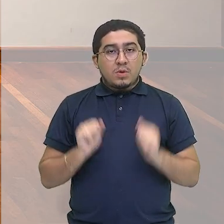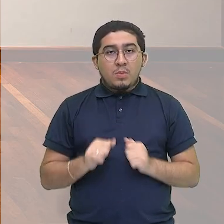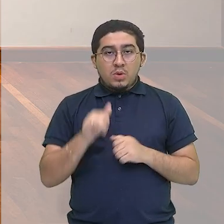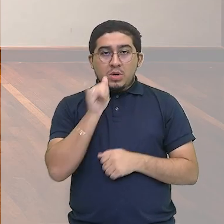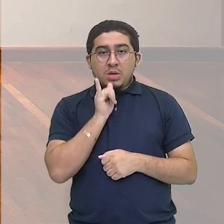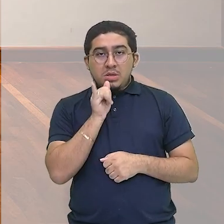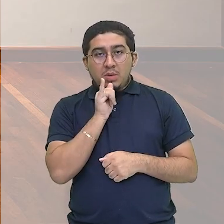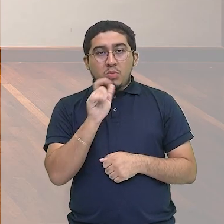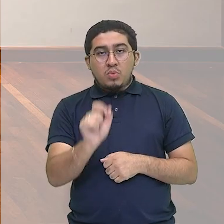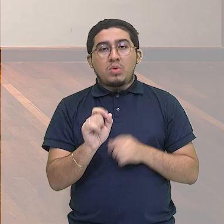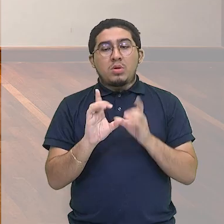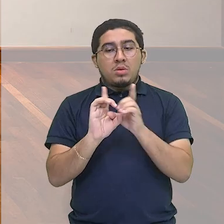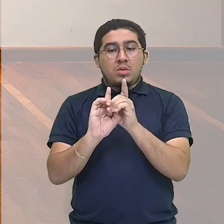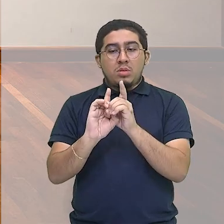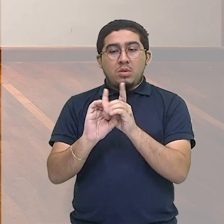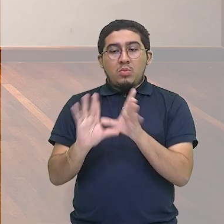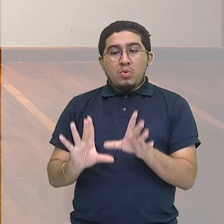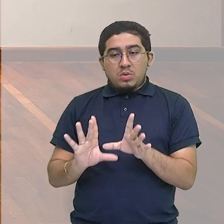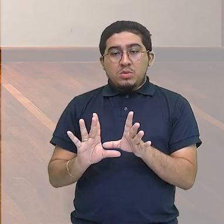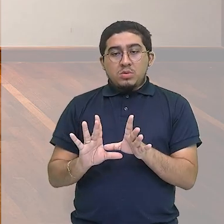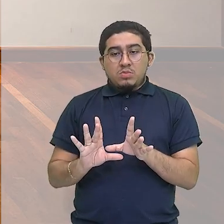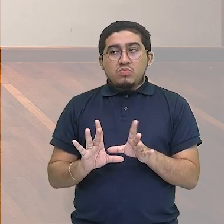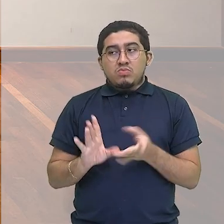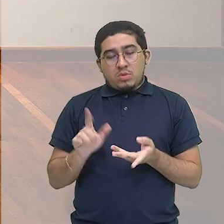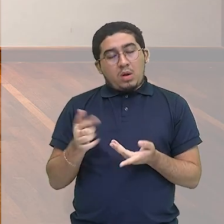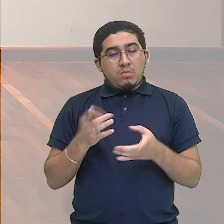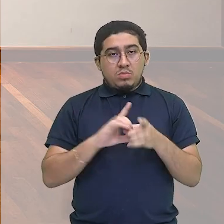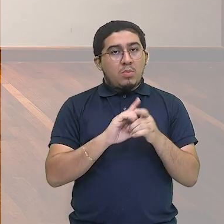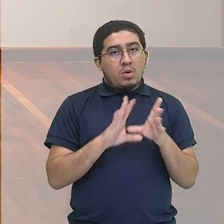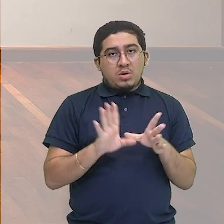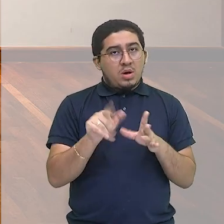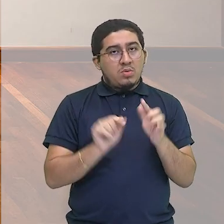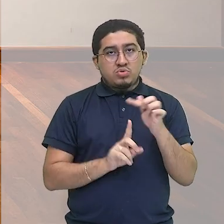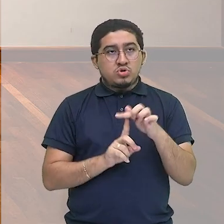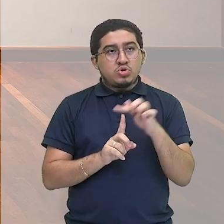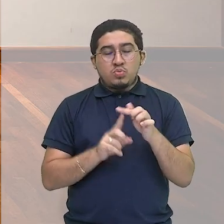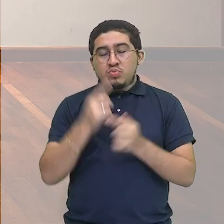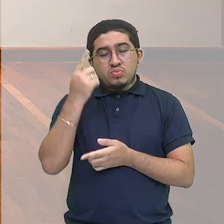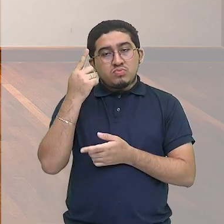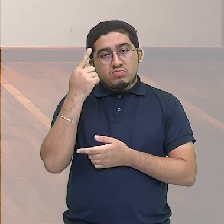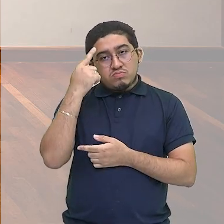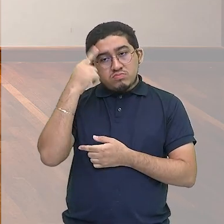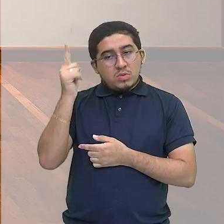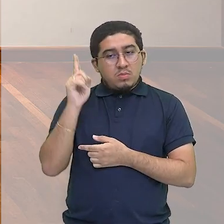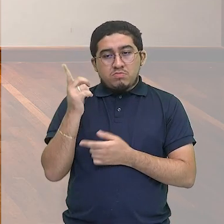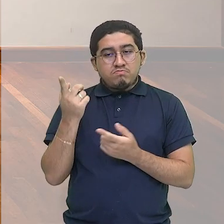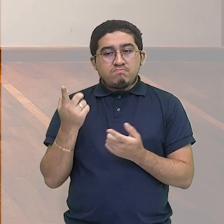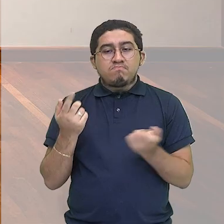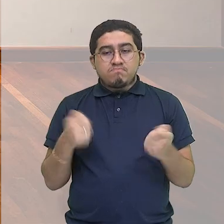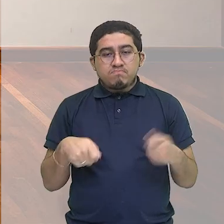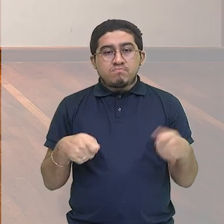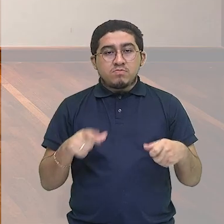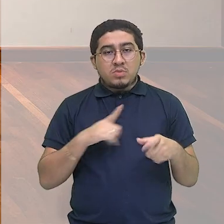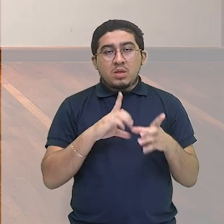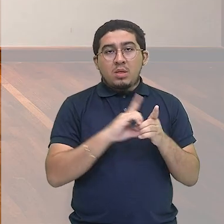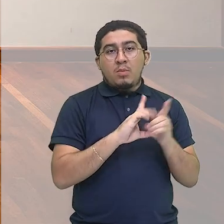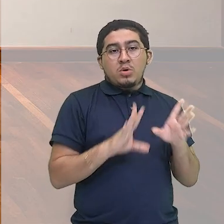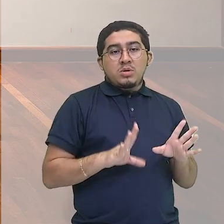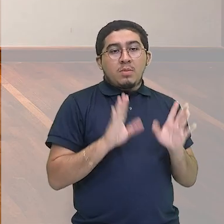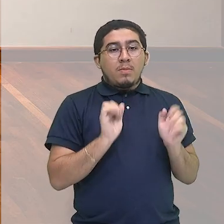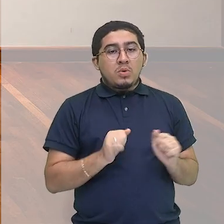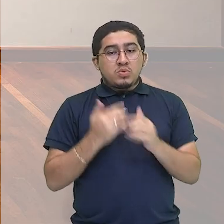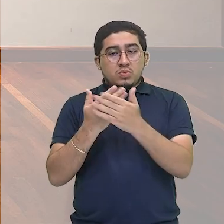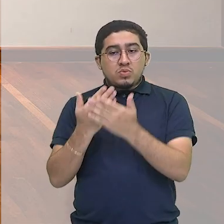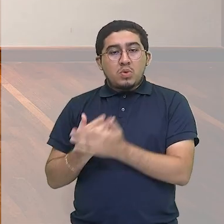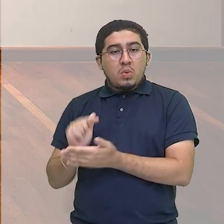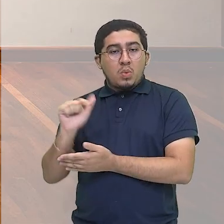exemplo a democracia, né? A democracia pode ser um tipo ideal, né, que a partir dela você estuda outras sociedades que